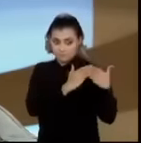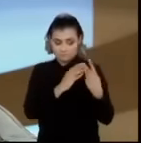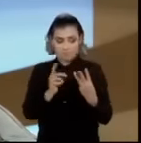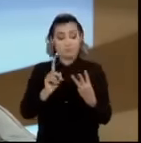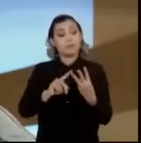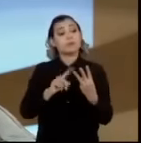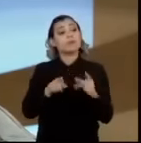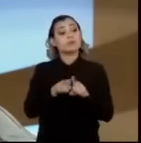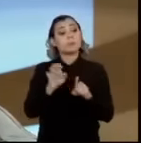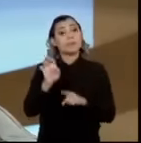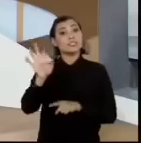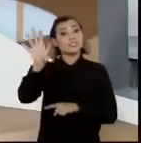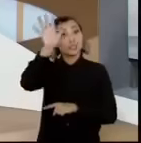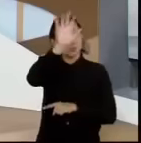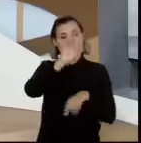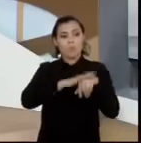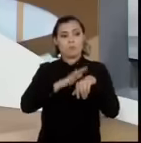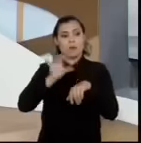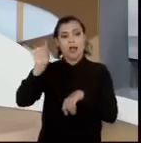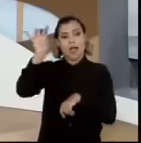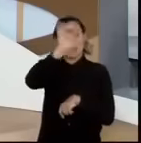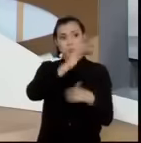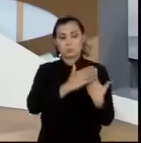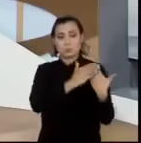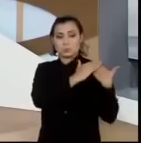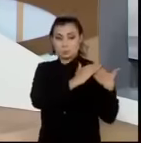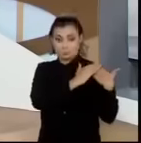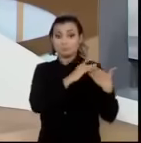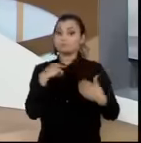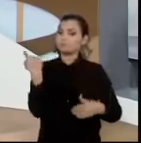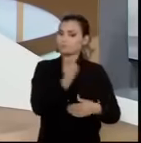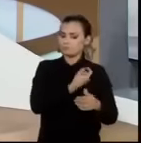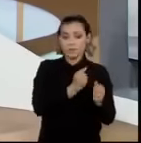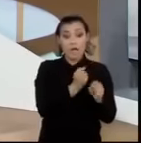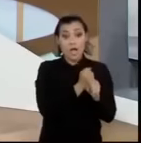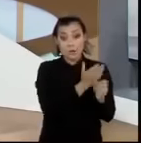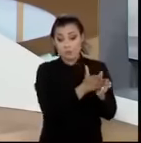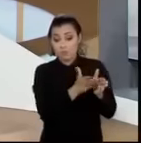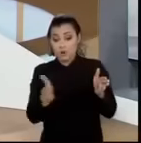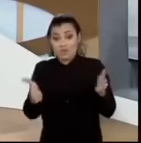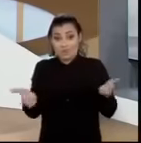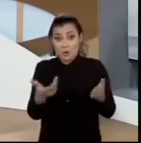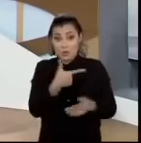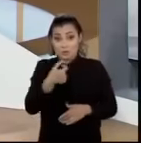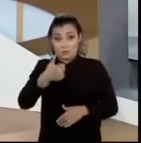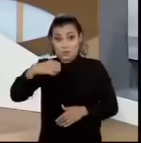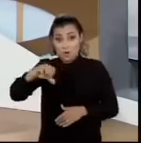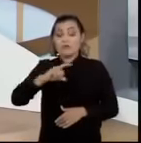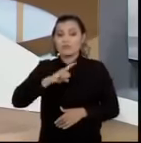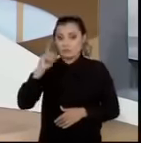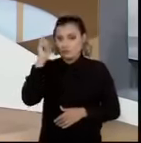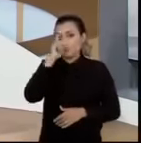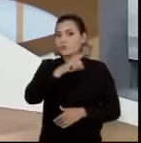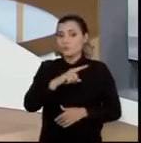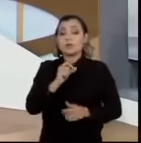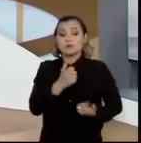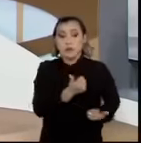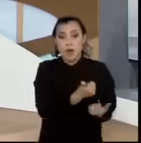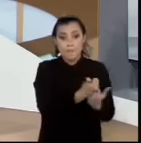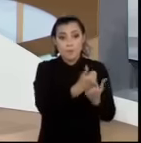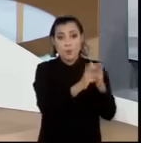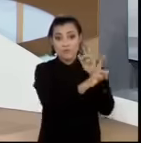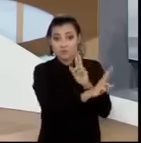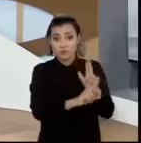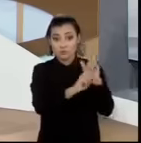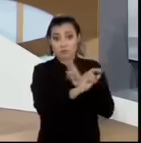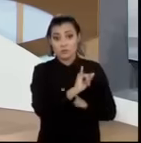autoridades estaduais. Nós tivemos, durante todo esse ano, muita dificuldade em ter respaldo para os grupos de fiscalização